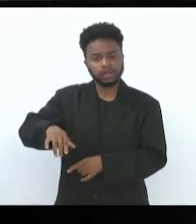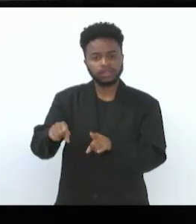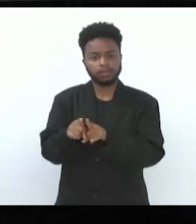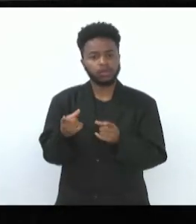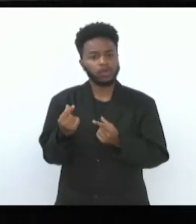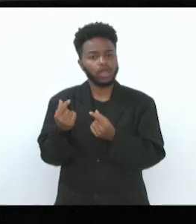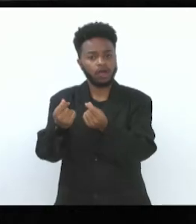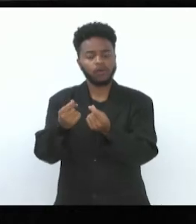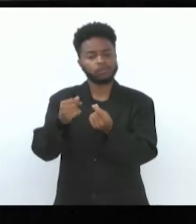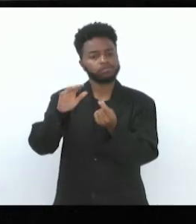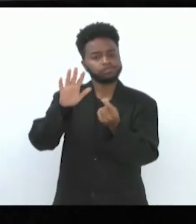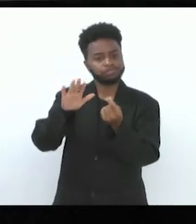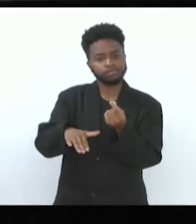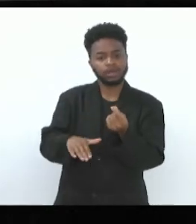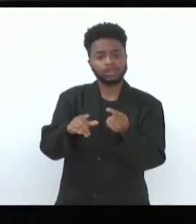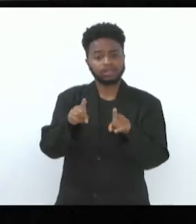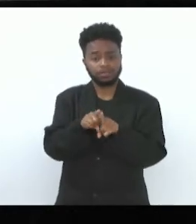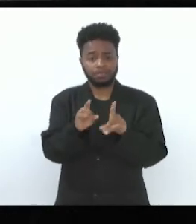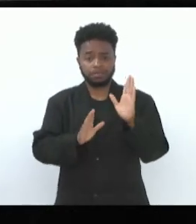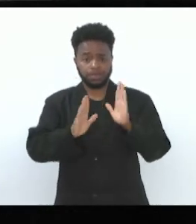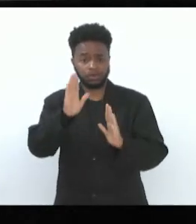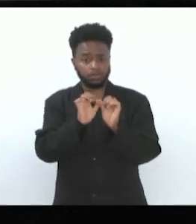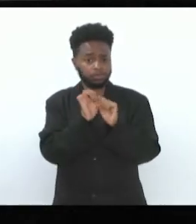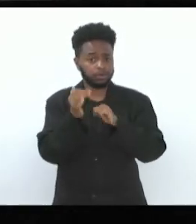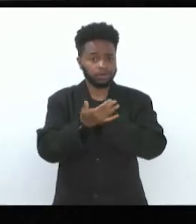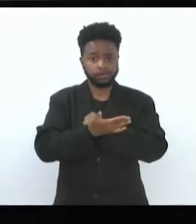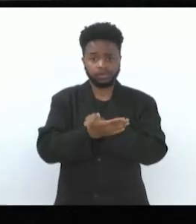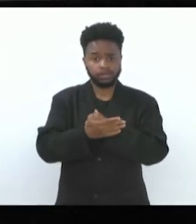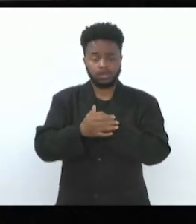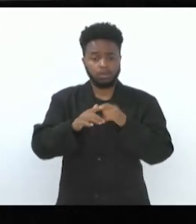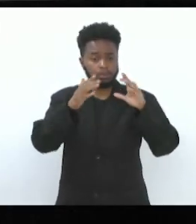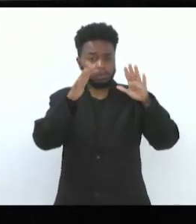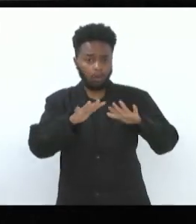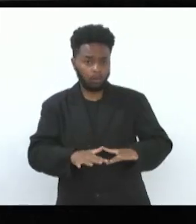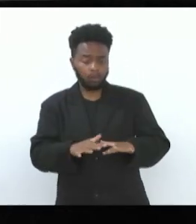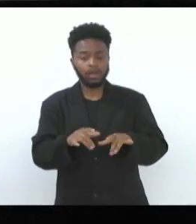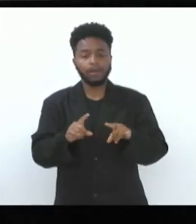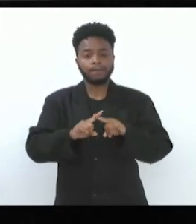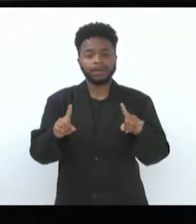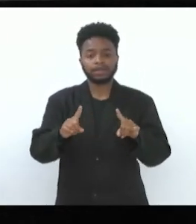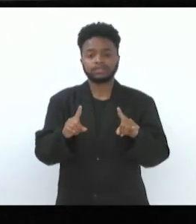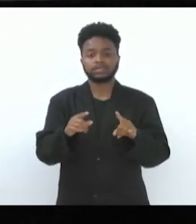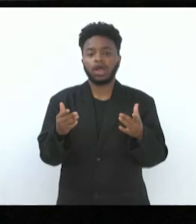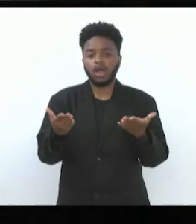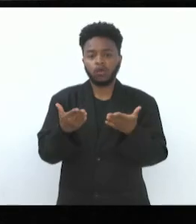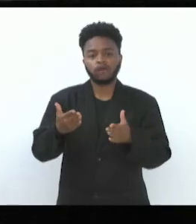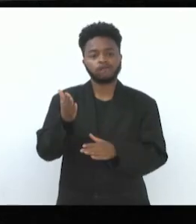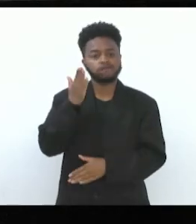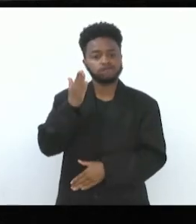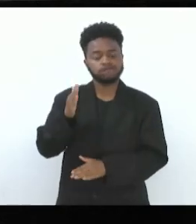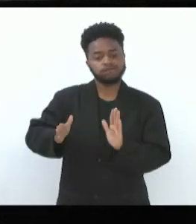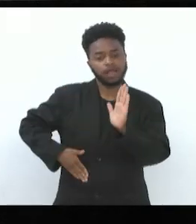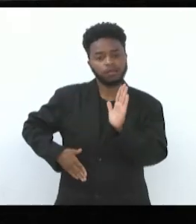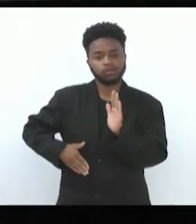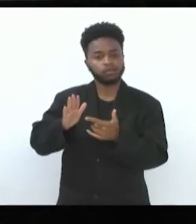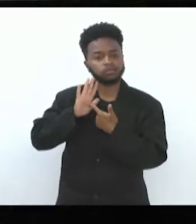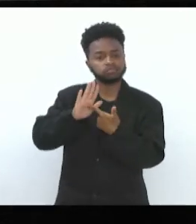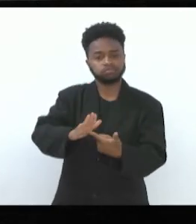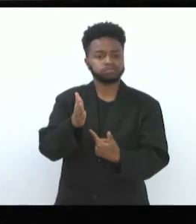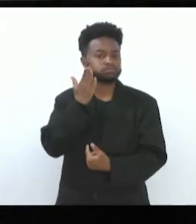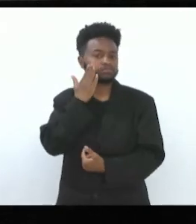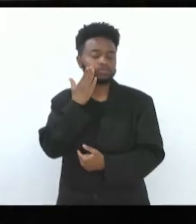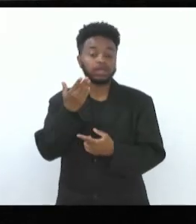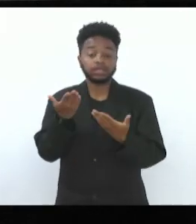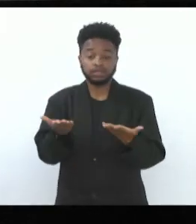na pandemia a gente passou isso. Tu vai no mercado, só falta cair para trás. Agora defendendo vagabundo, esfregando na tua cara. Quando o